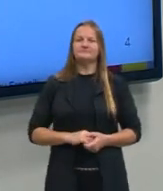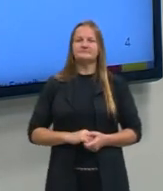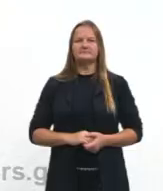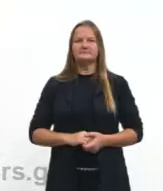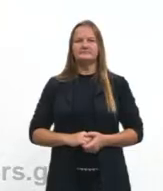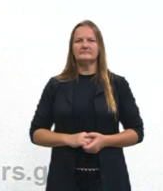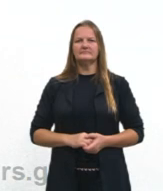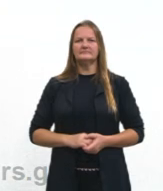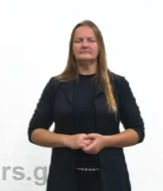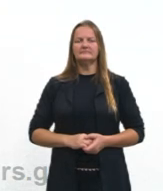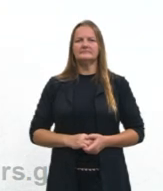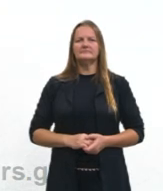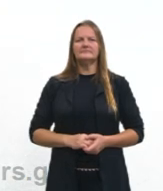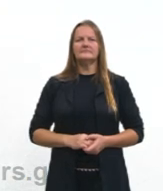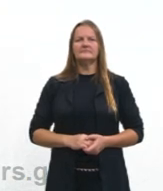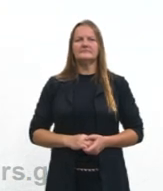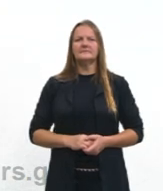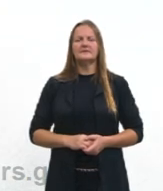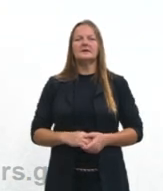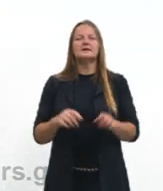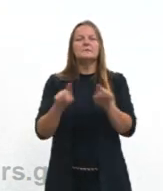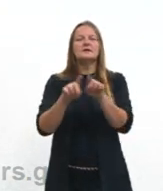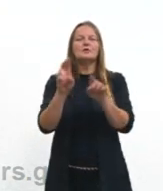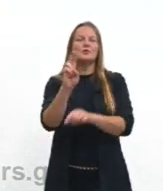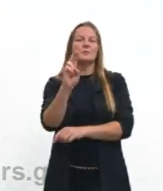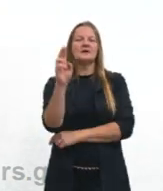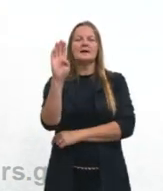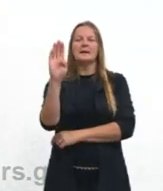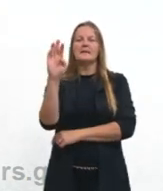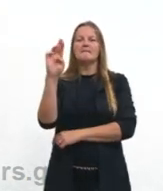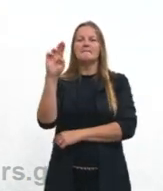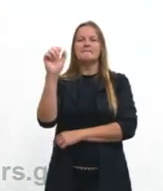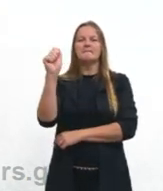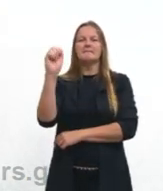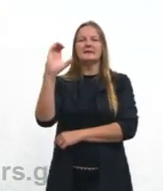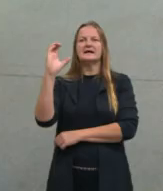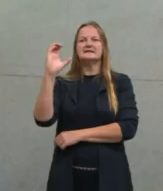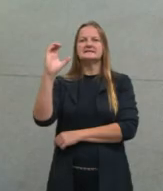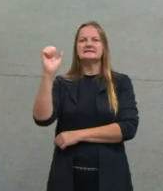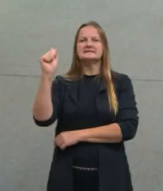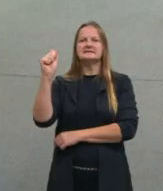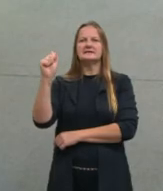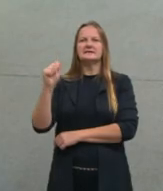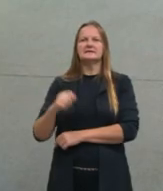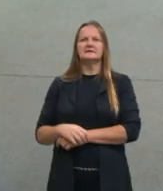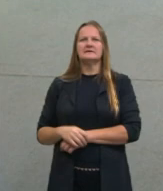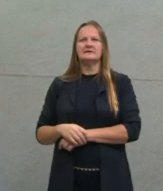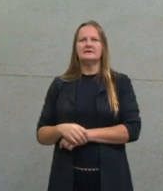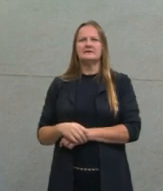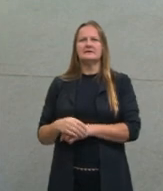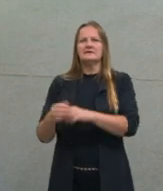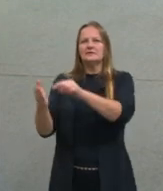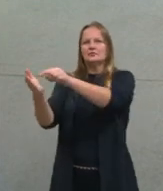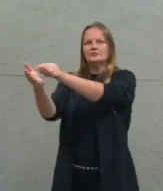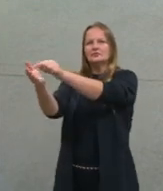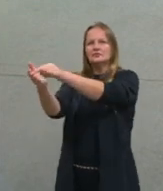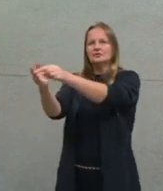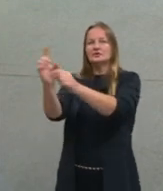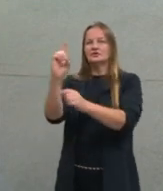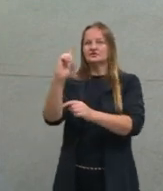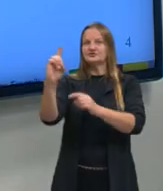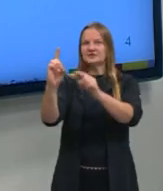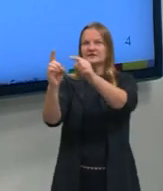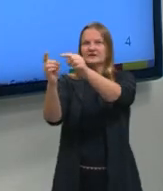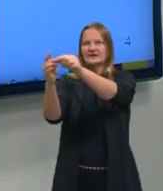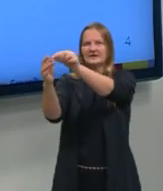dia Me abraça Então ela é essa distância aqui da ponta do meu dedo da mão